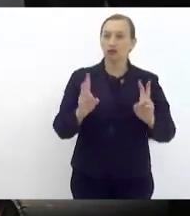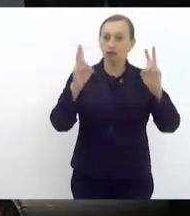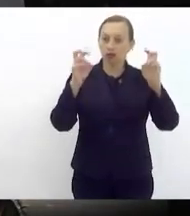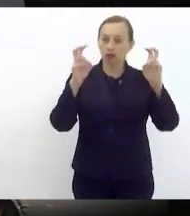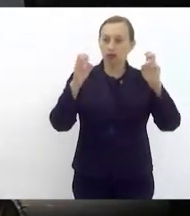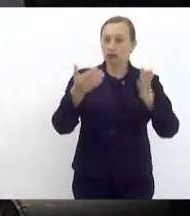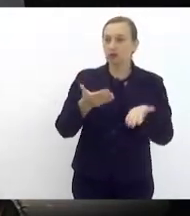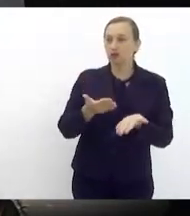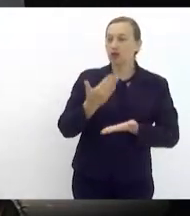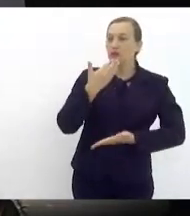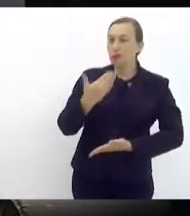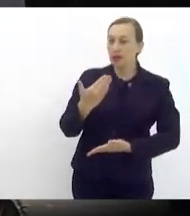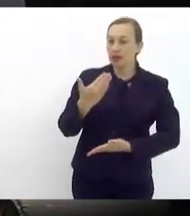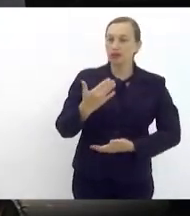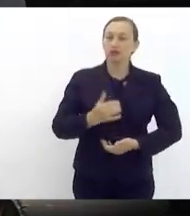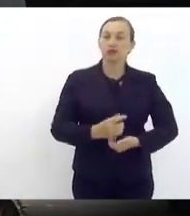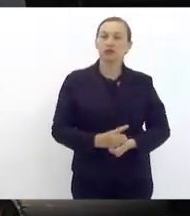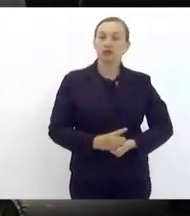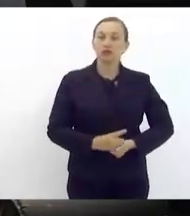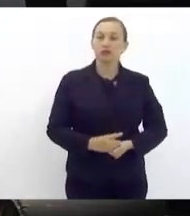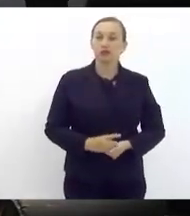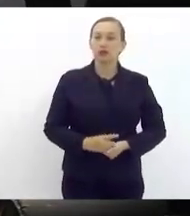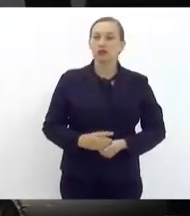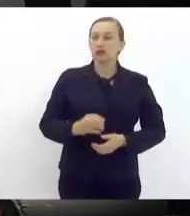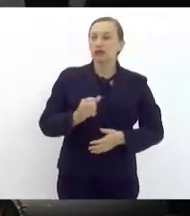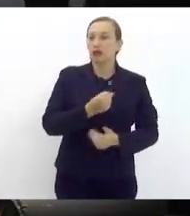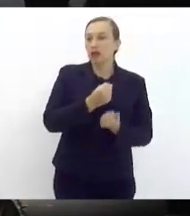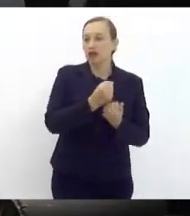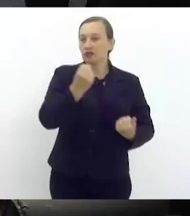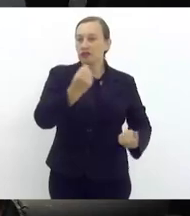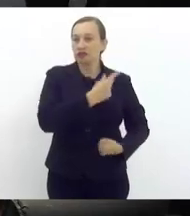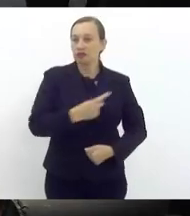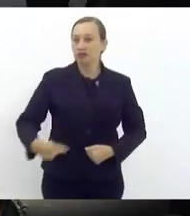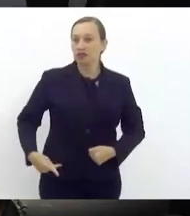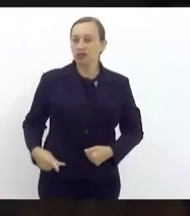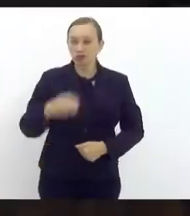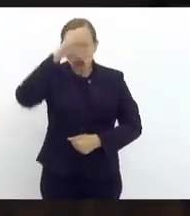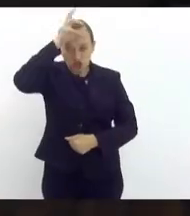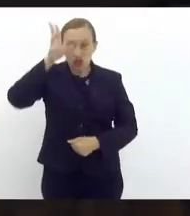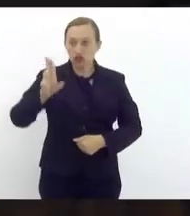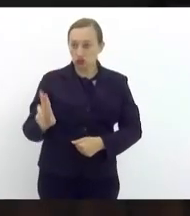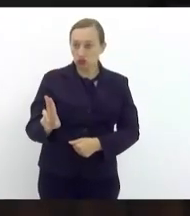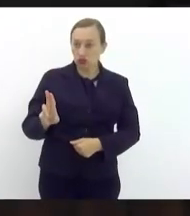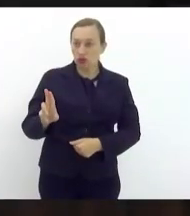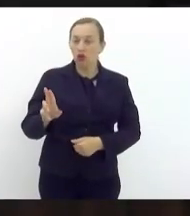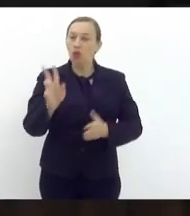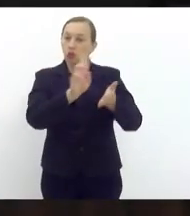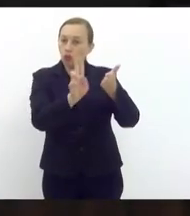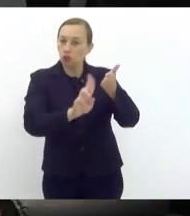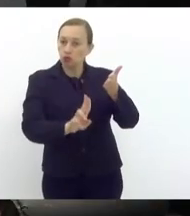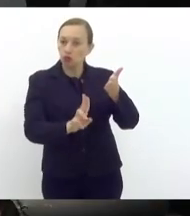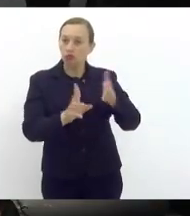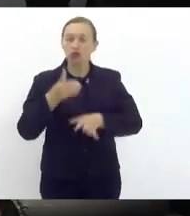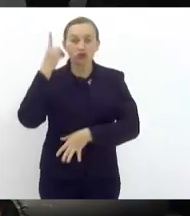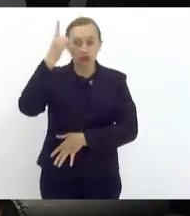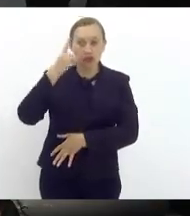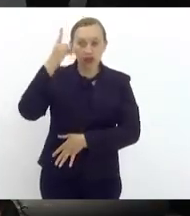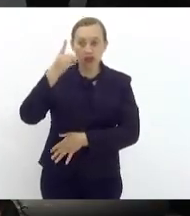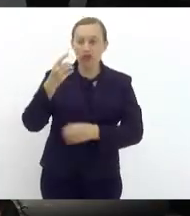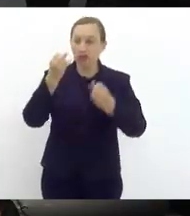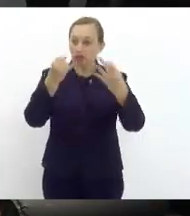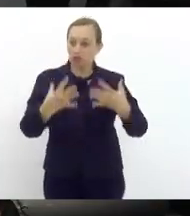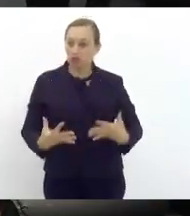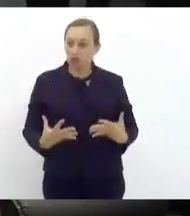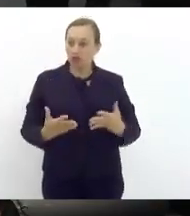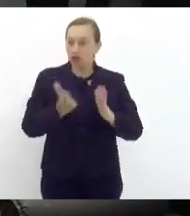senhora deputada, nossa vice-presidente Iaju, que proceda à chamada nominal dos senhores deputados. Esclareço que a chamada se